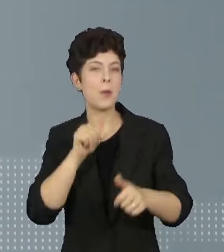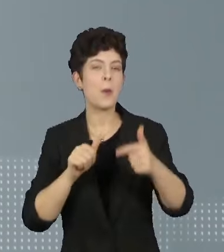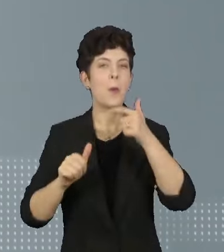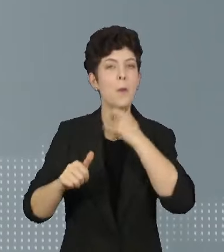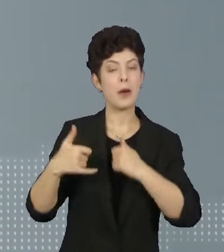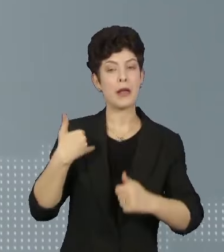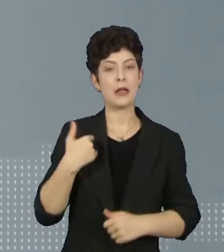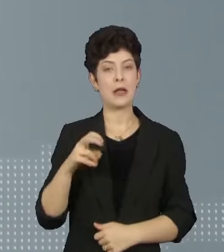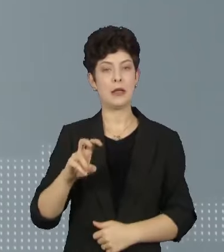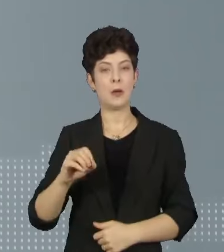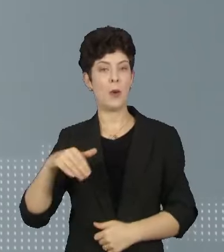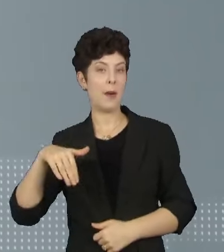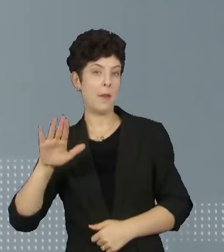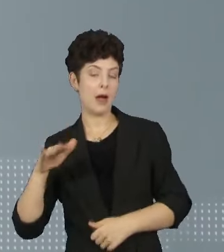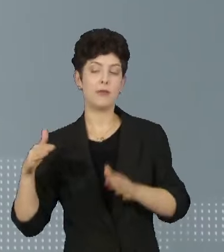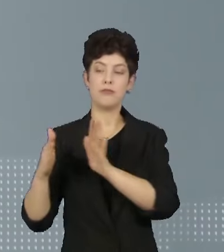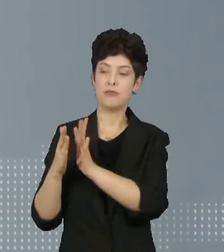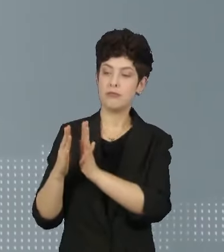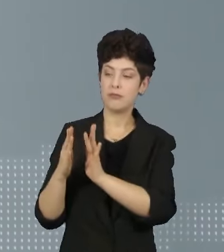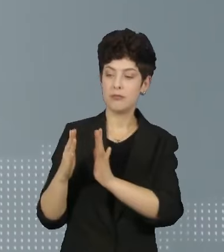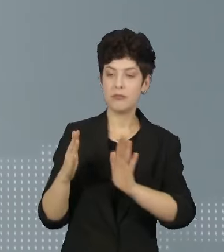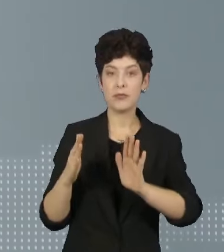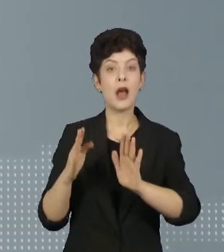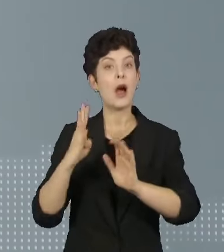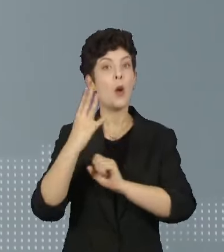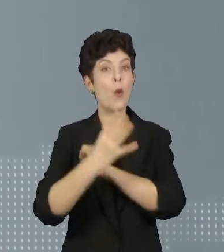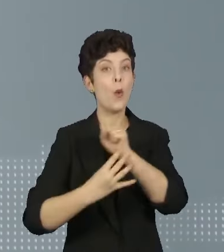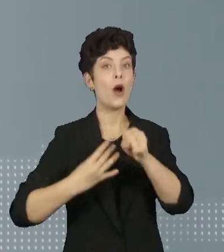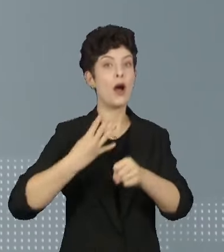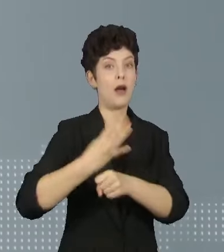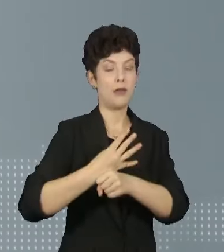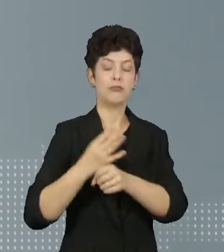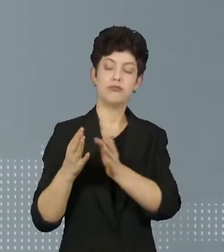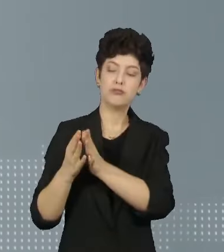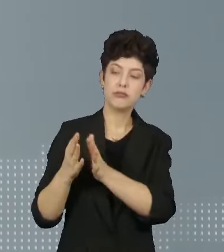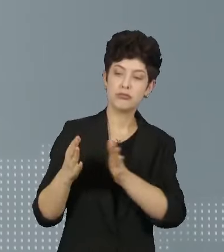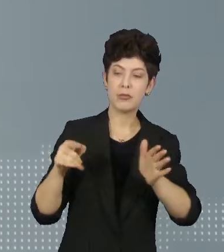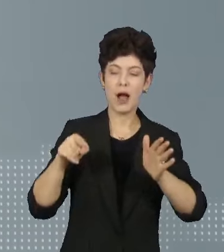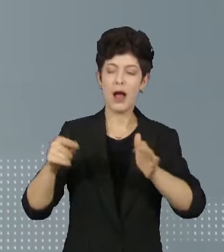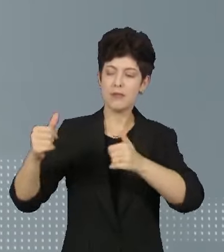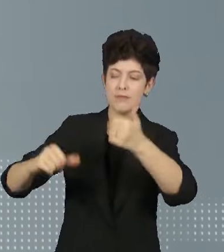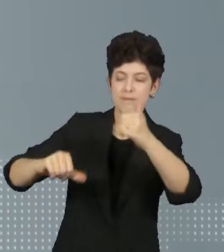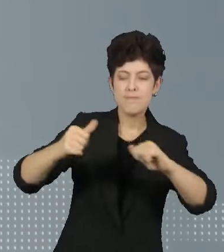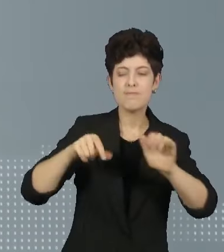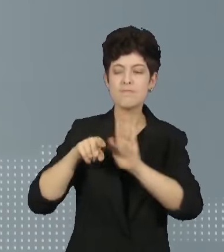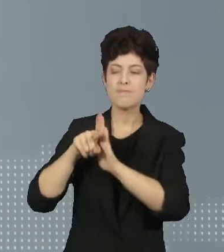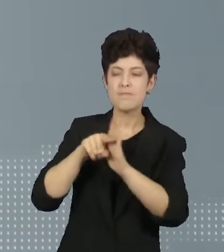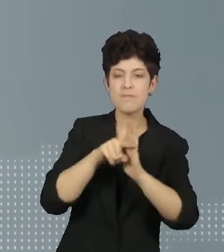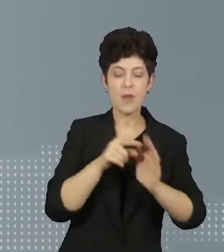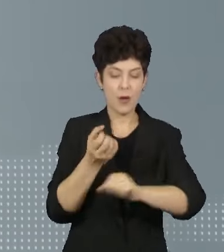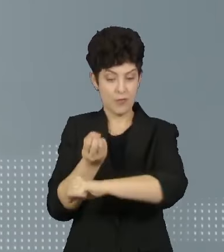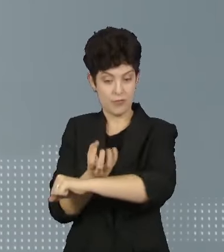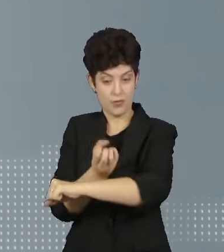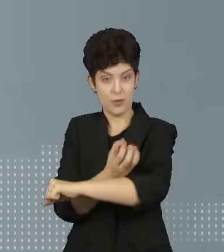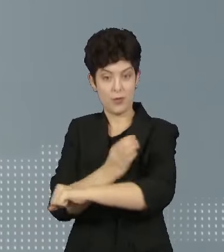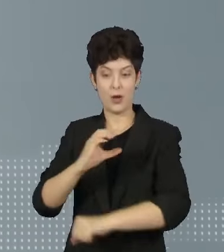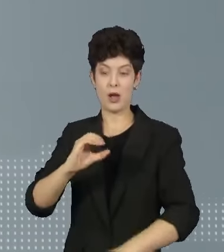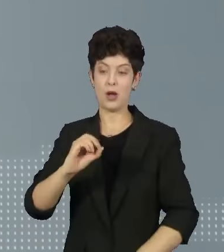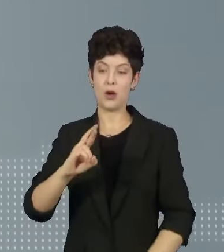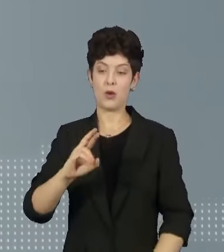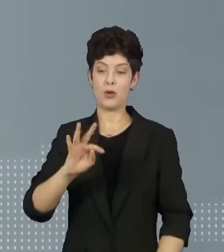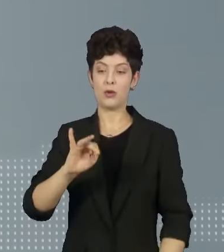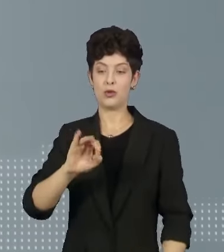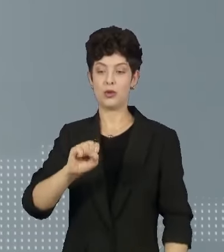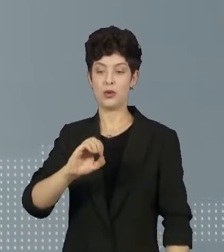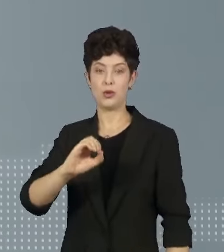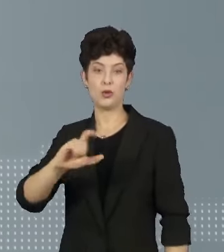50 anos de idade durante um período de 4 anos. Neles foram analisados os níveis dos hormônios cortisol, que